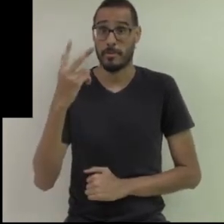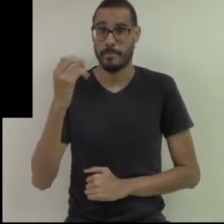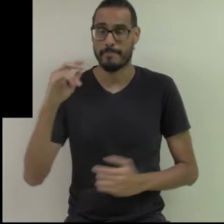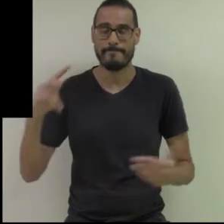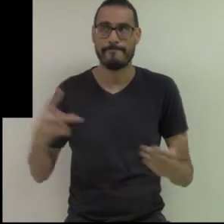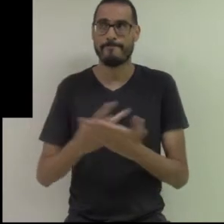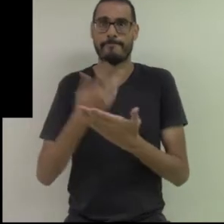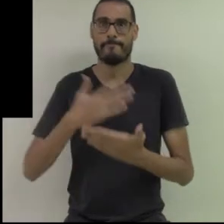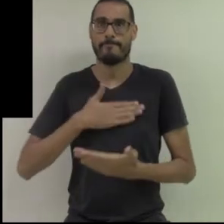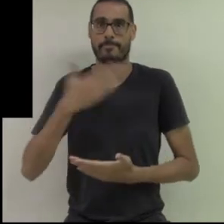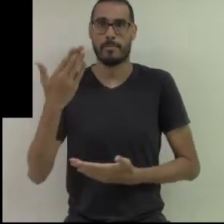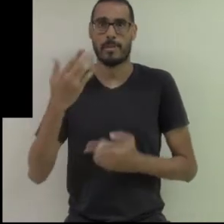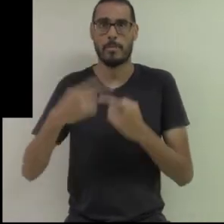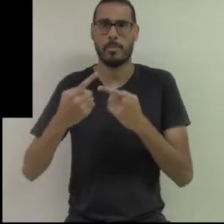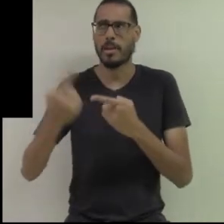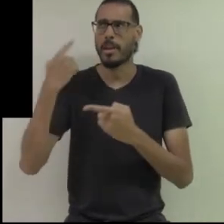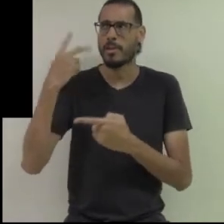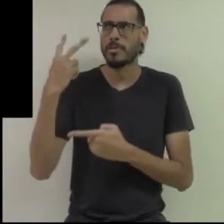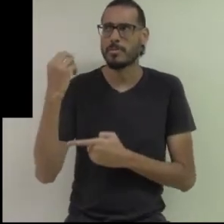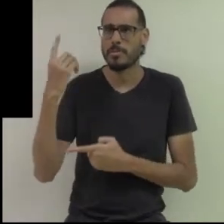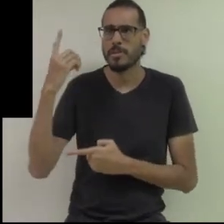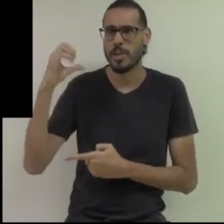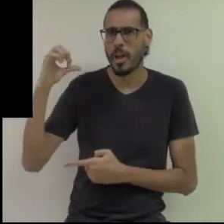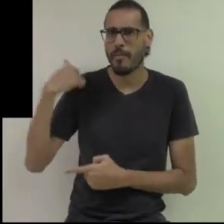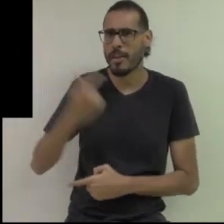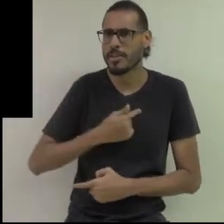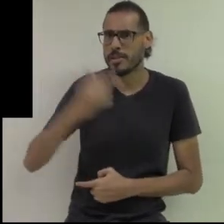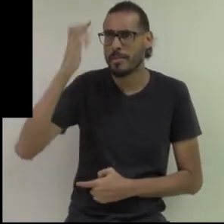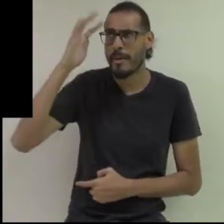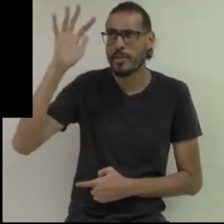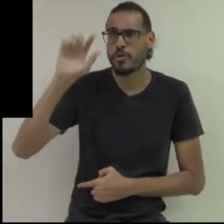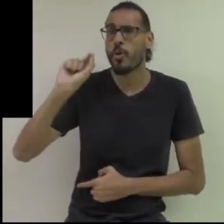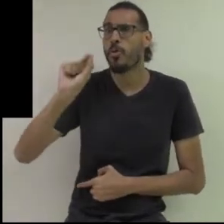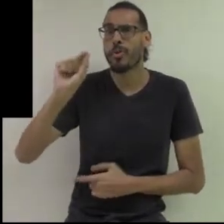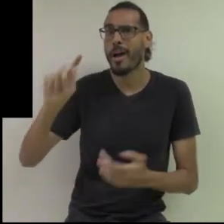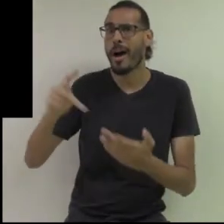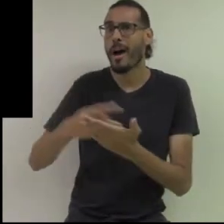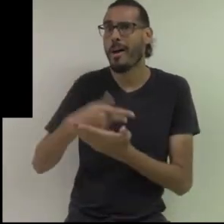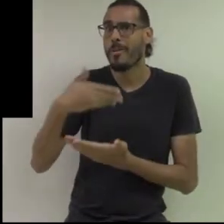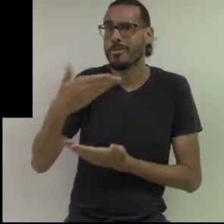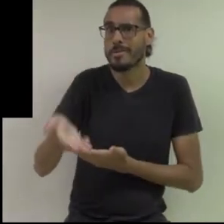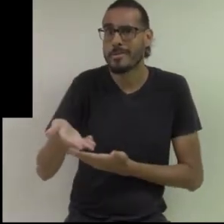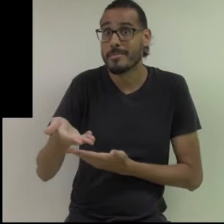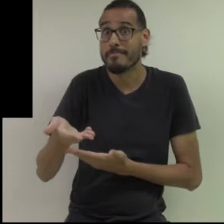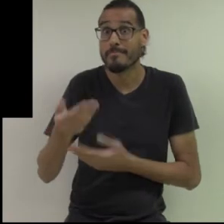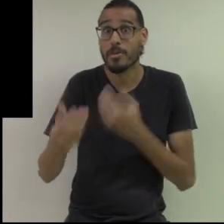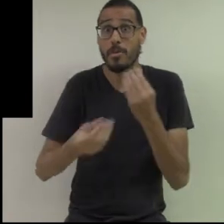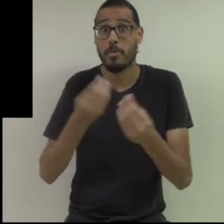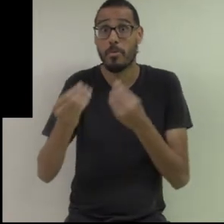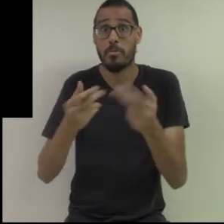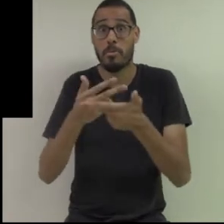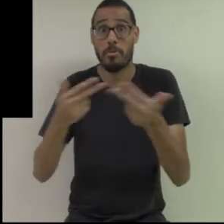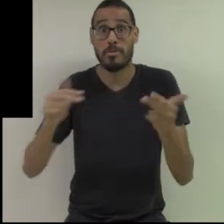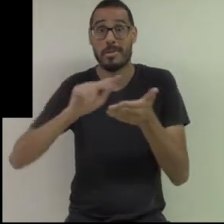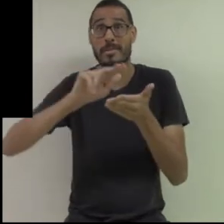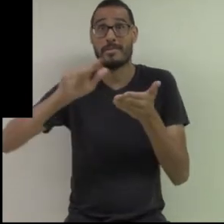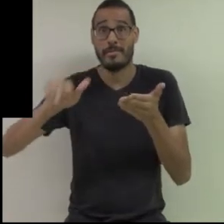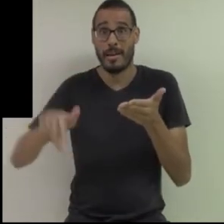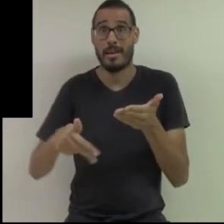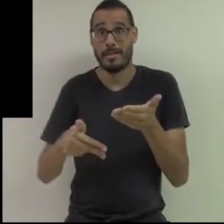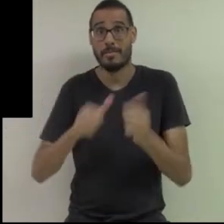nós. Em nenhum momento do fim de 2019 poderíamos imaginar o que nos aguardava e de que maneira muitas coisas teriam que